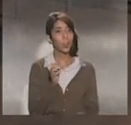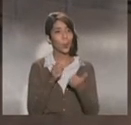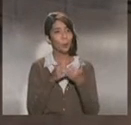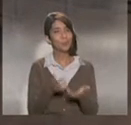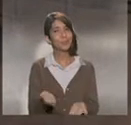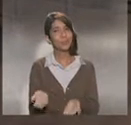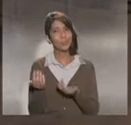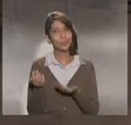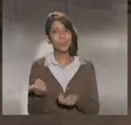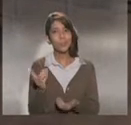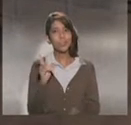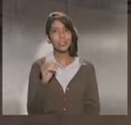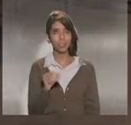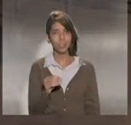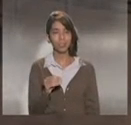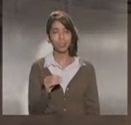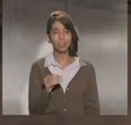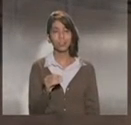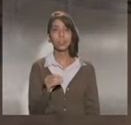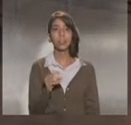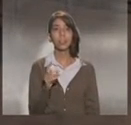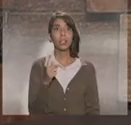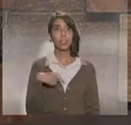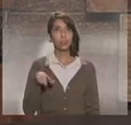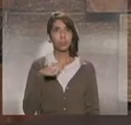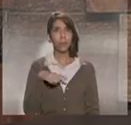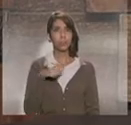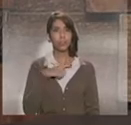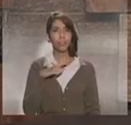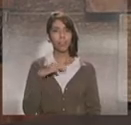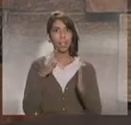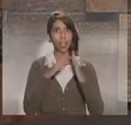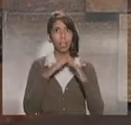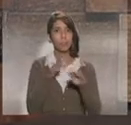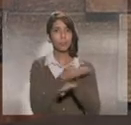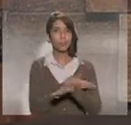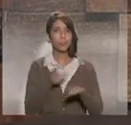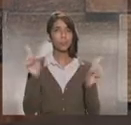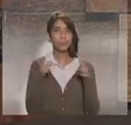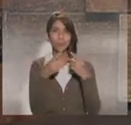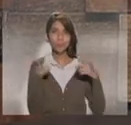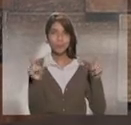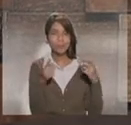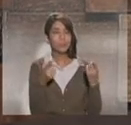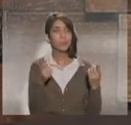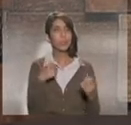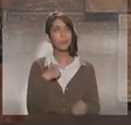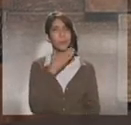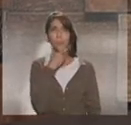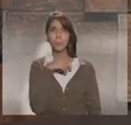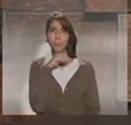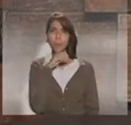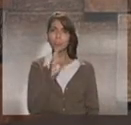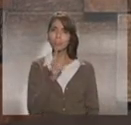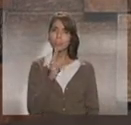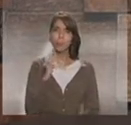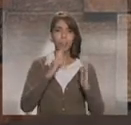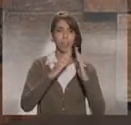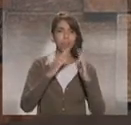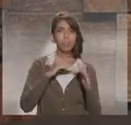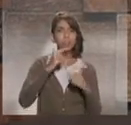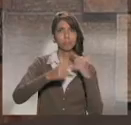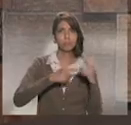uma gente tinha muita música em casa né meu pai obviamente ele trabalhava muito em casa claro